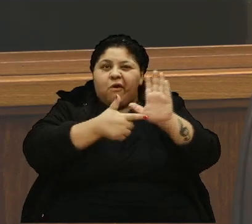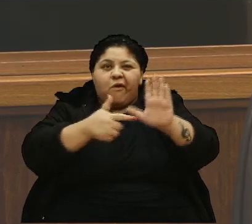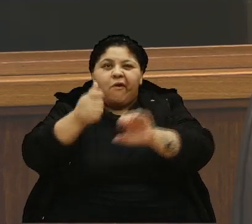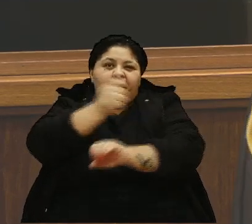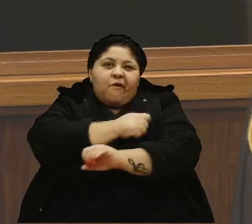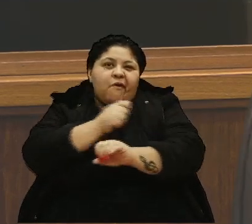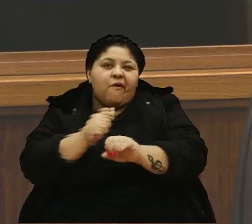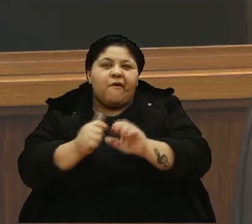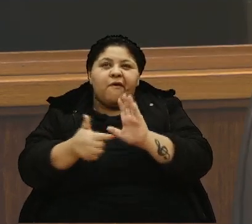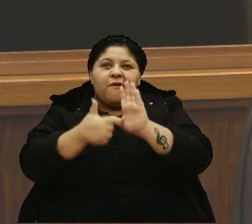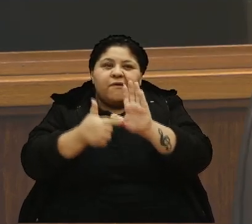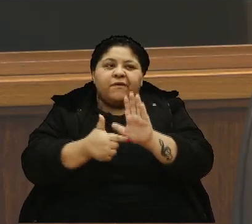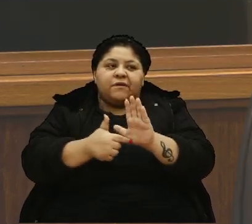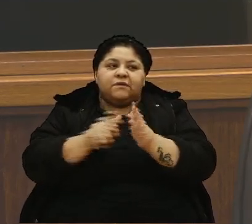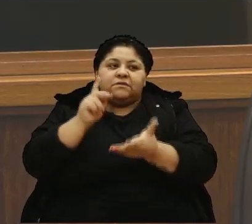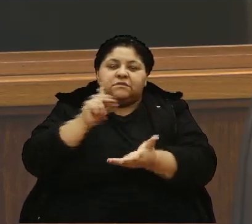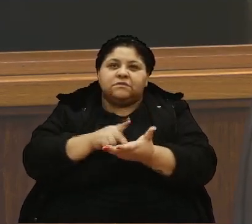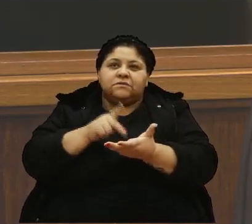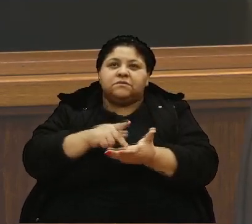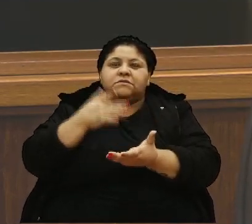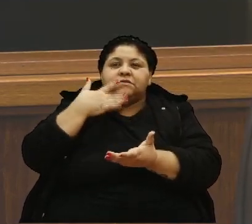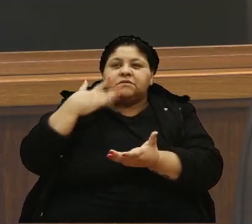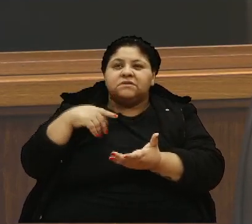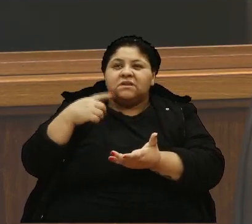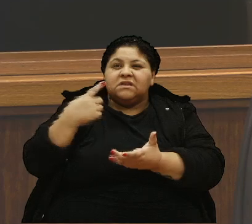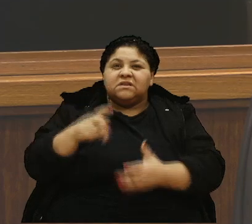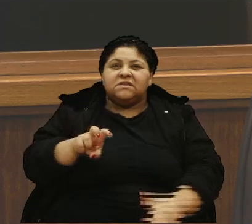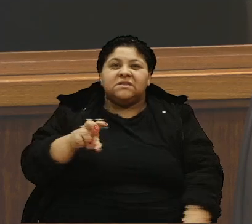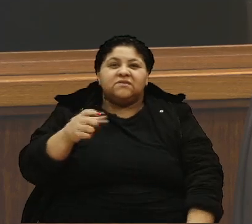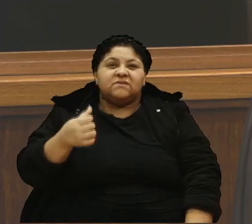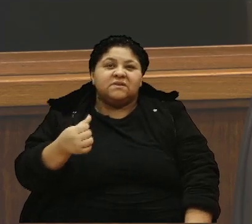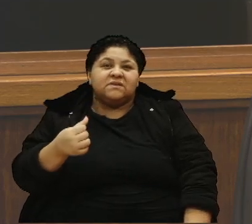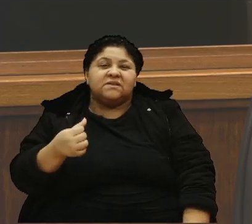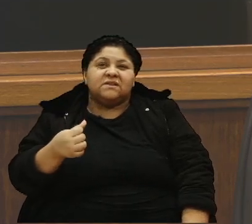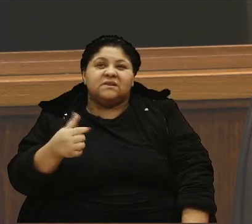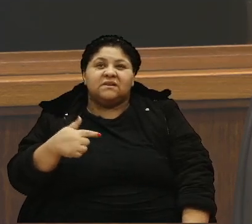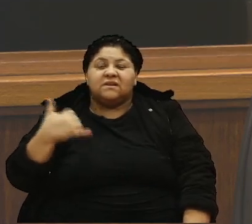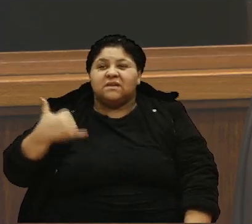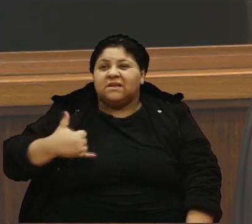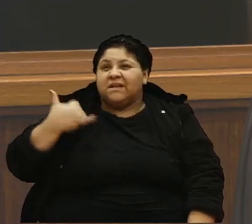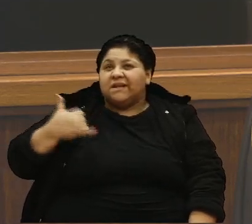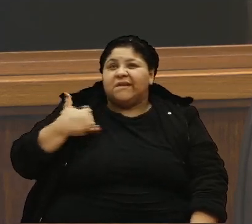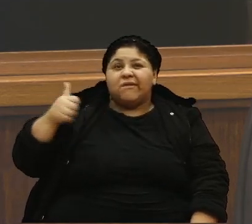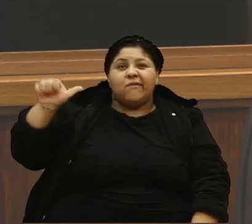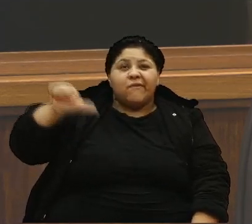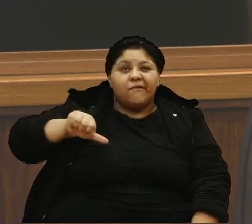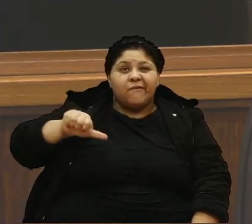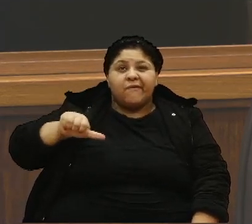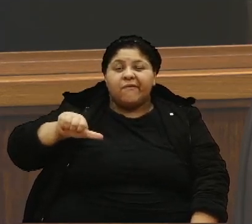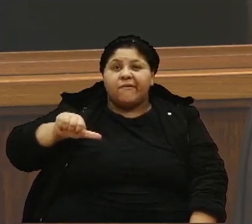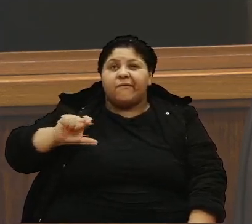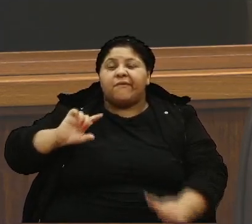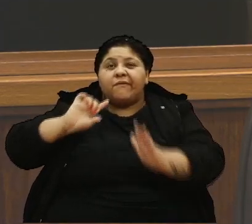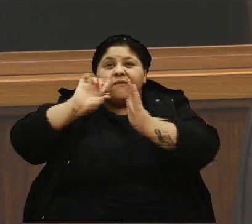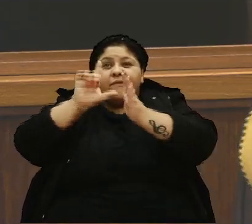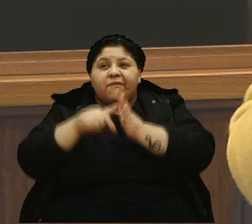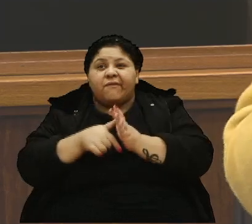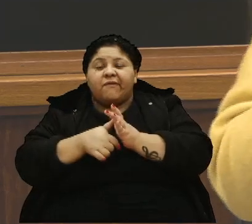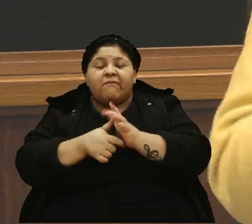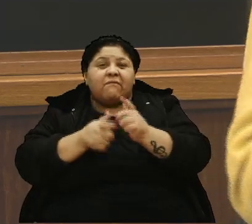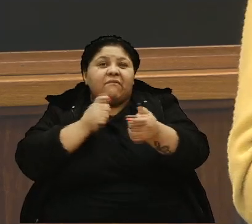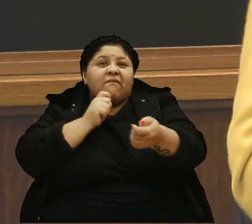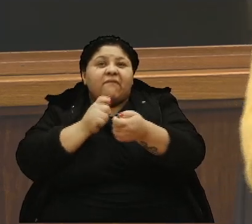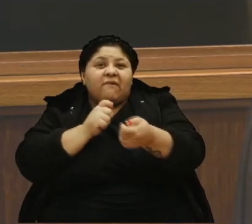mostra a realidade das crianças trabalhando com 5, 6, 7 anos nas piores condições, e quando elas são